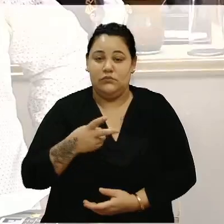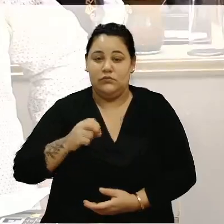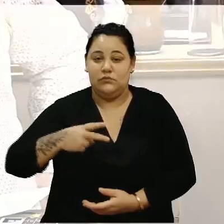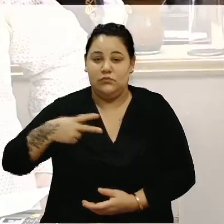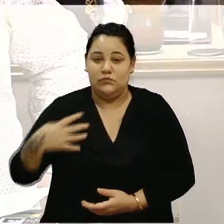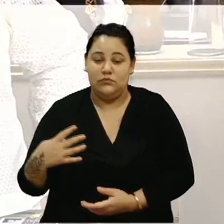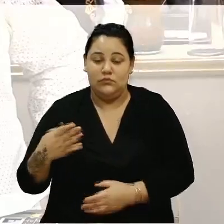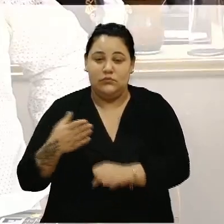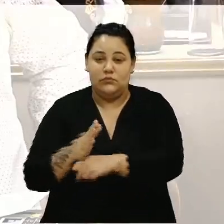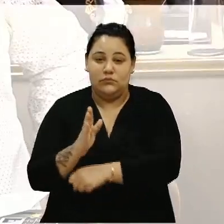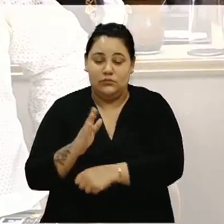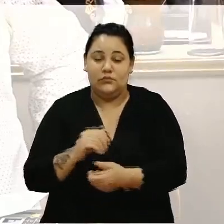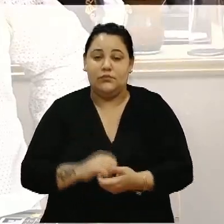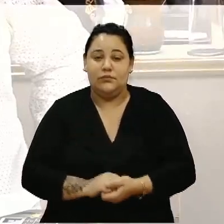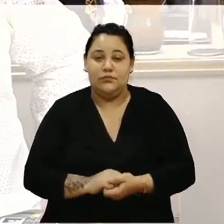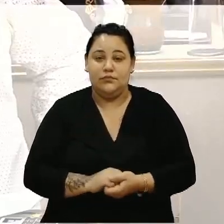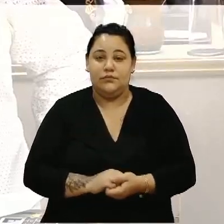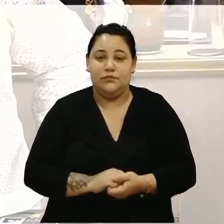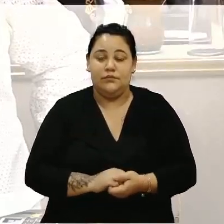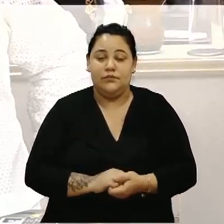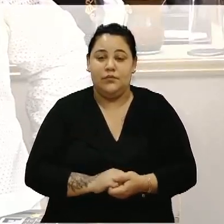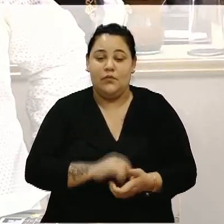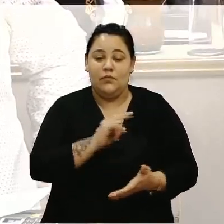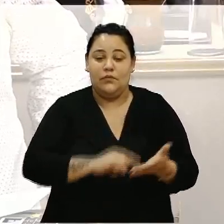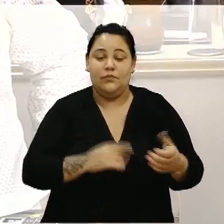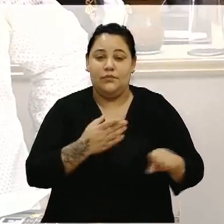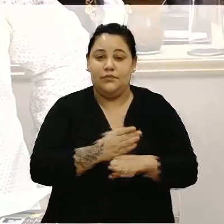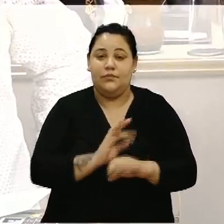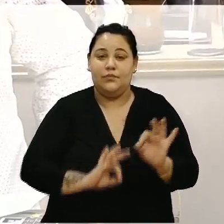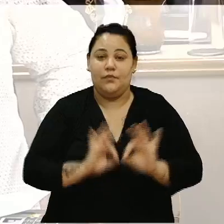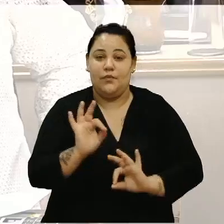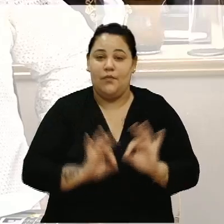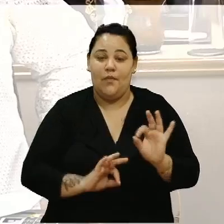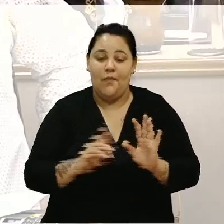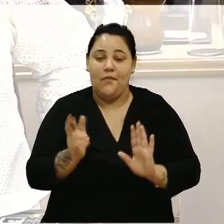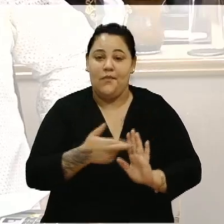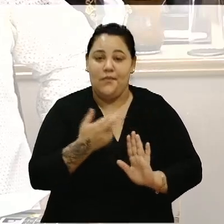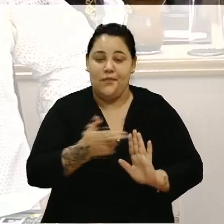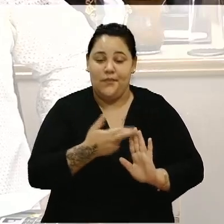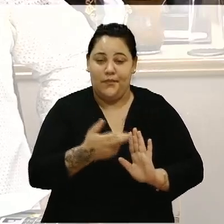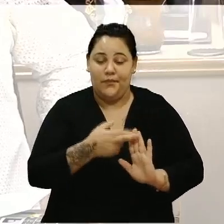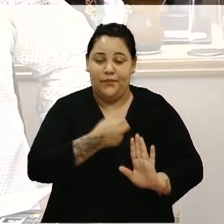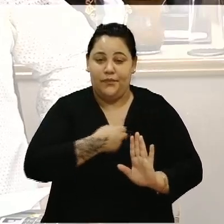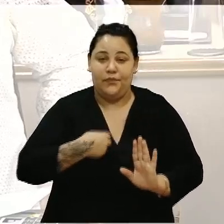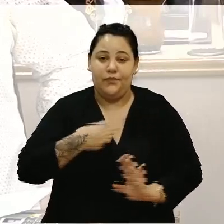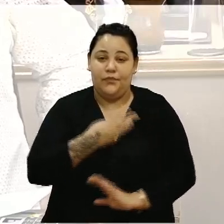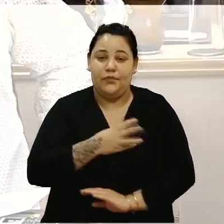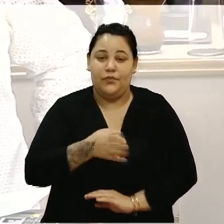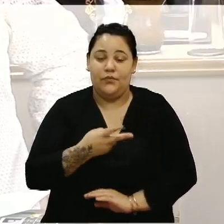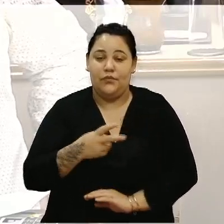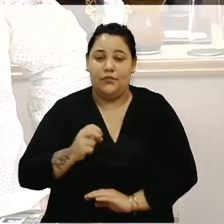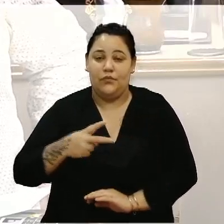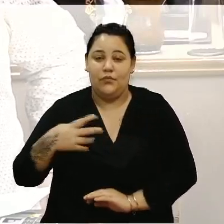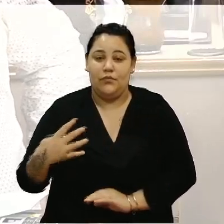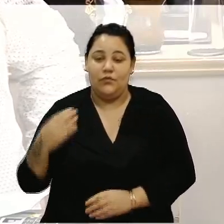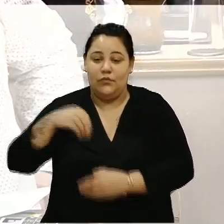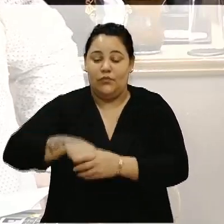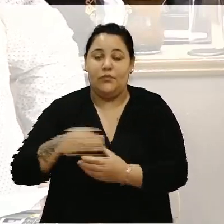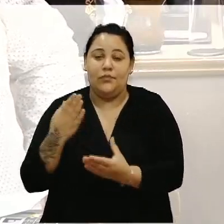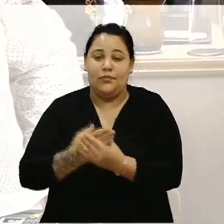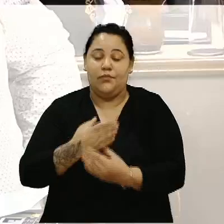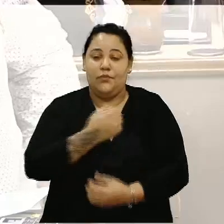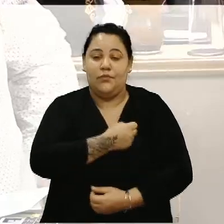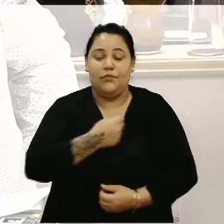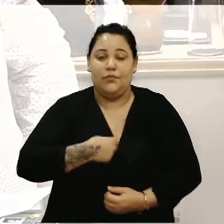273/2024, favorável. Parecer favorável ao projeto de resolução número 3/2024, contido no processo